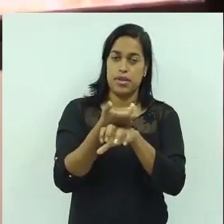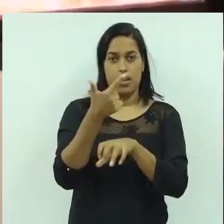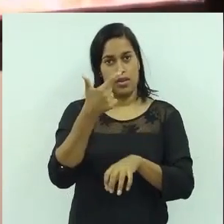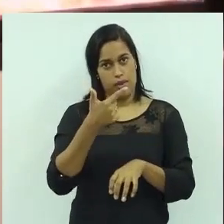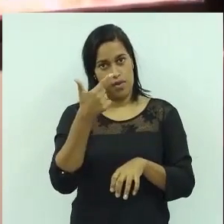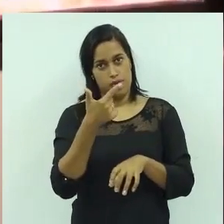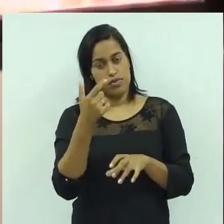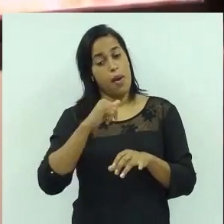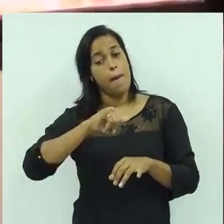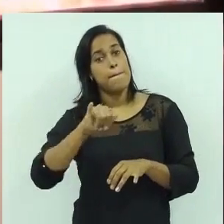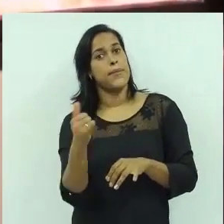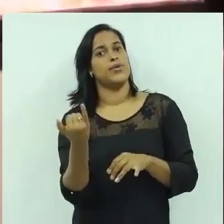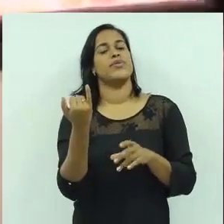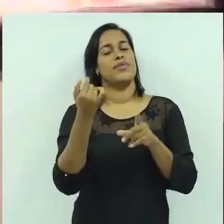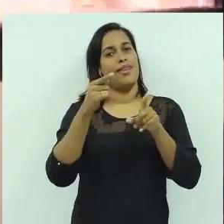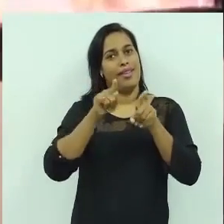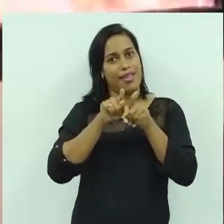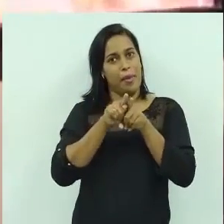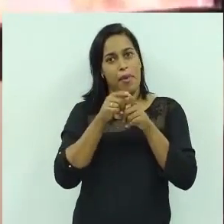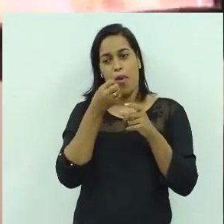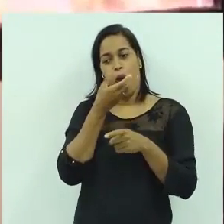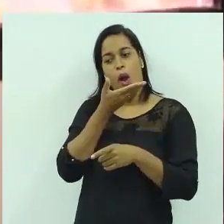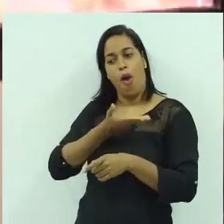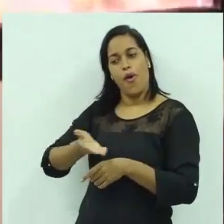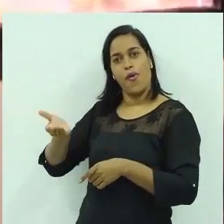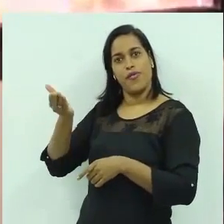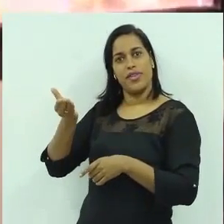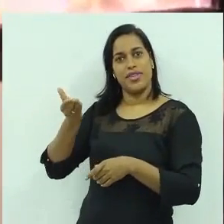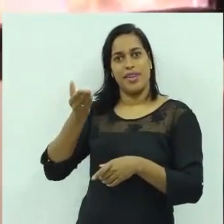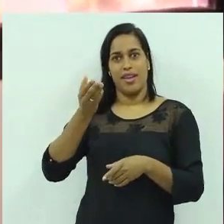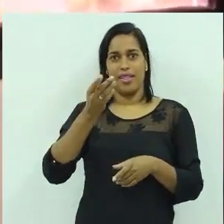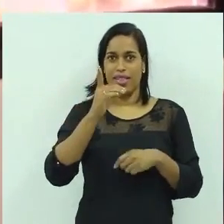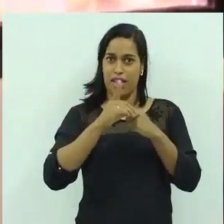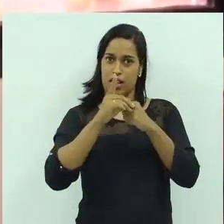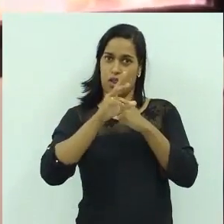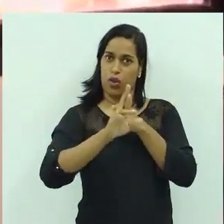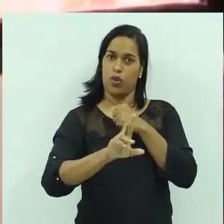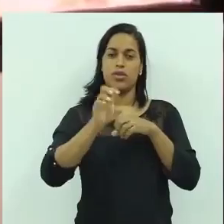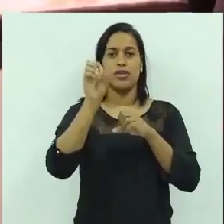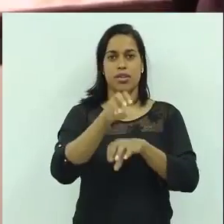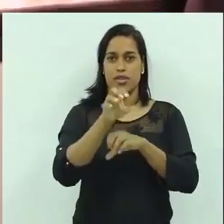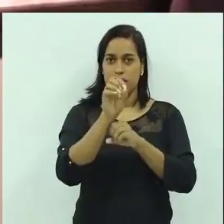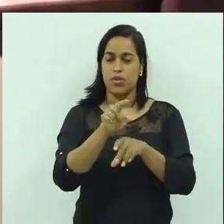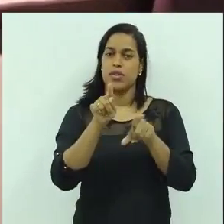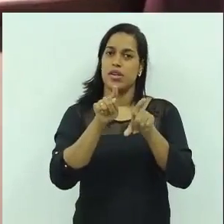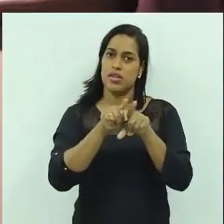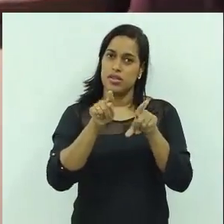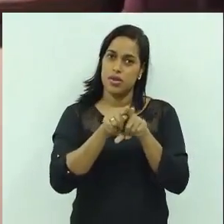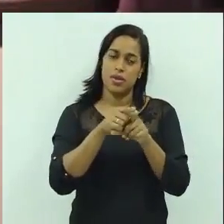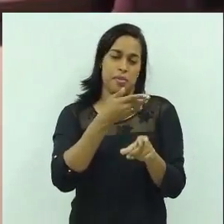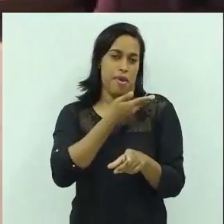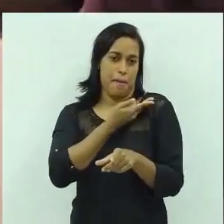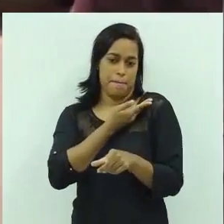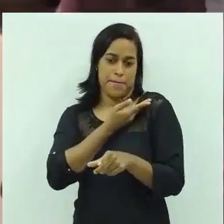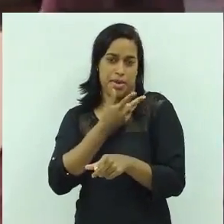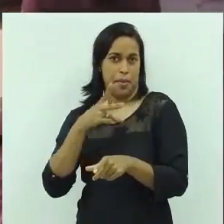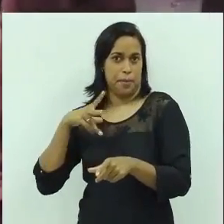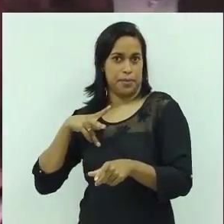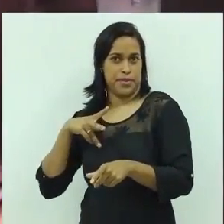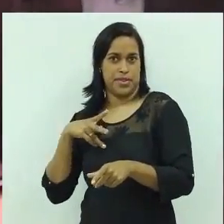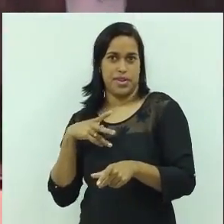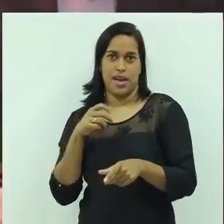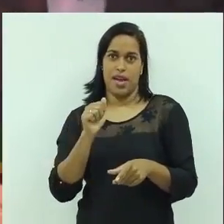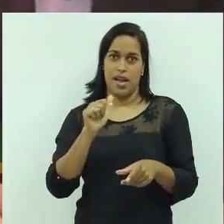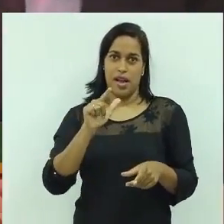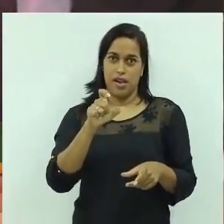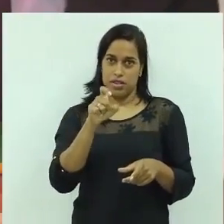ter um convidado muito especial também, o professor Alexandre Nunes, que é doutorando em educação e consultor organizacional e meu amigo.